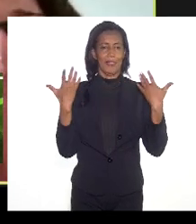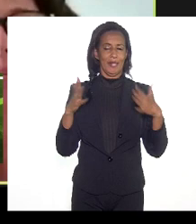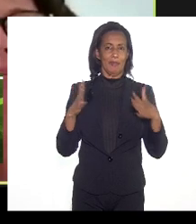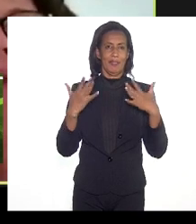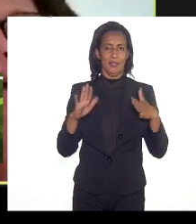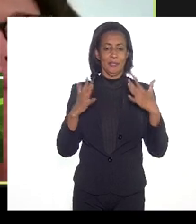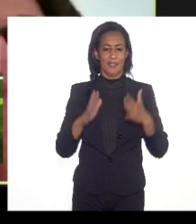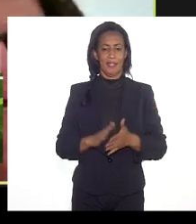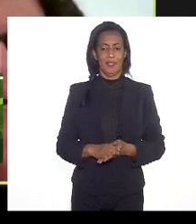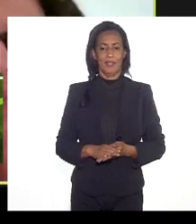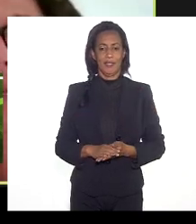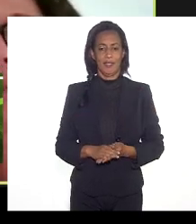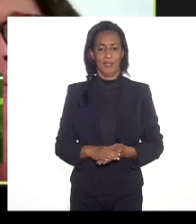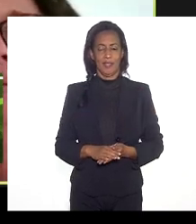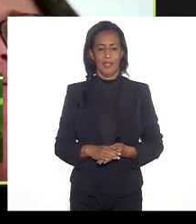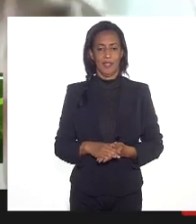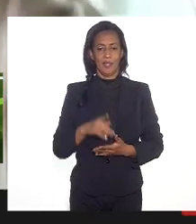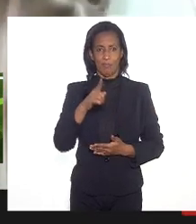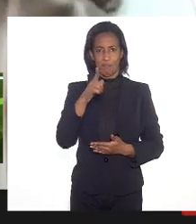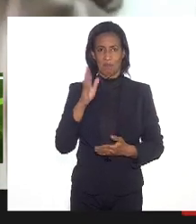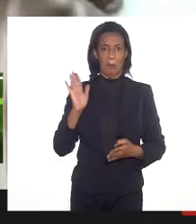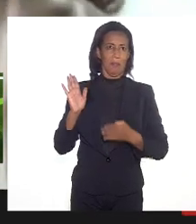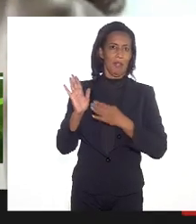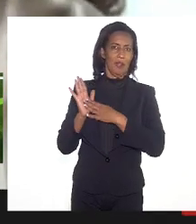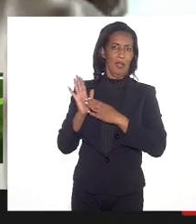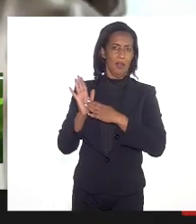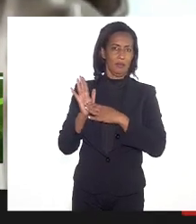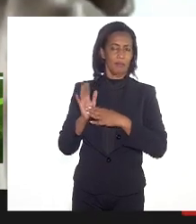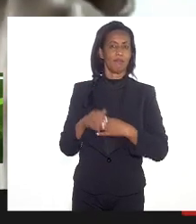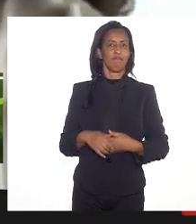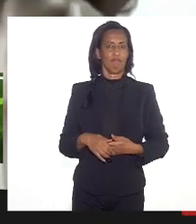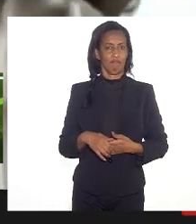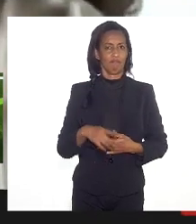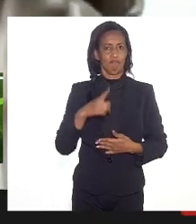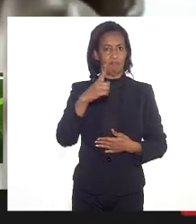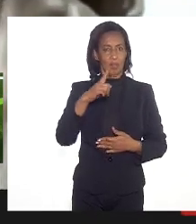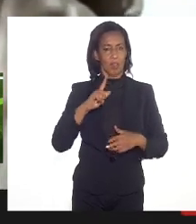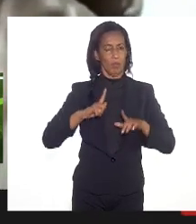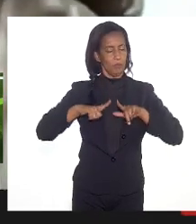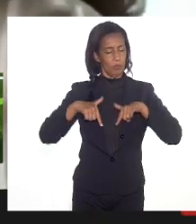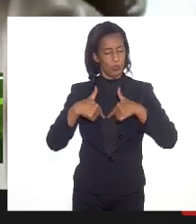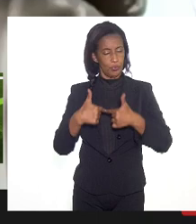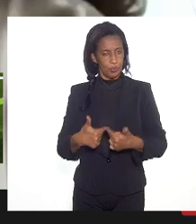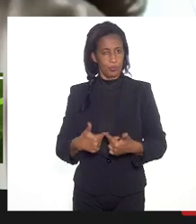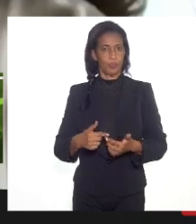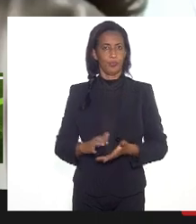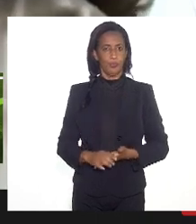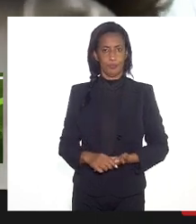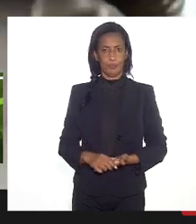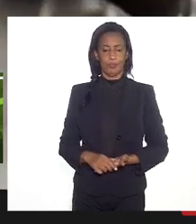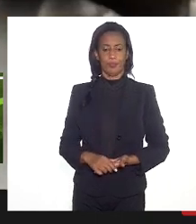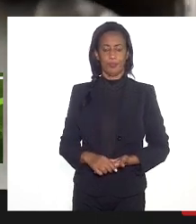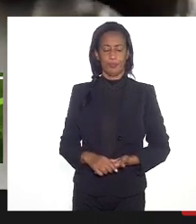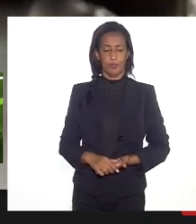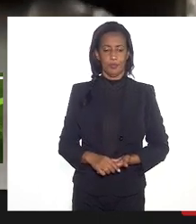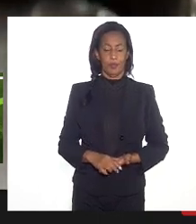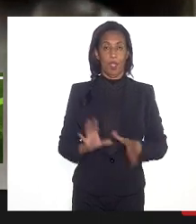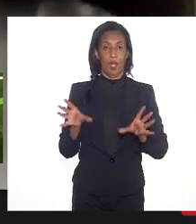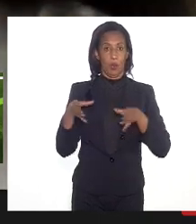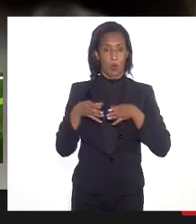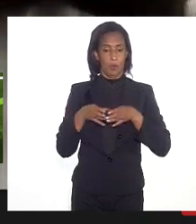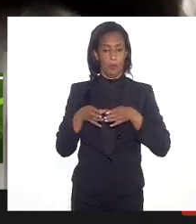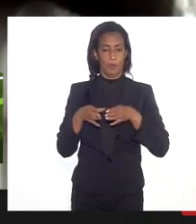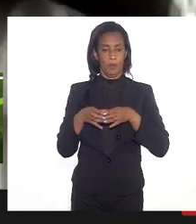parabenizar a mandata por essa iniciativa. A